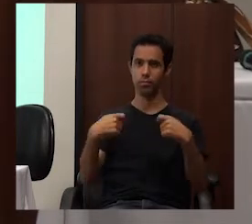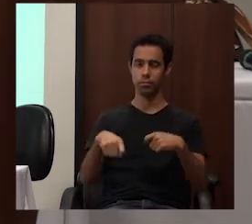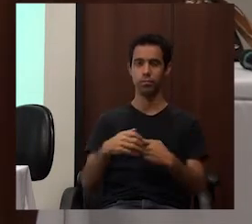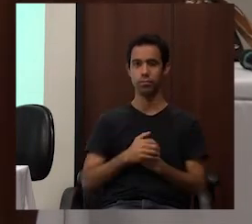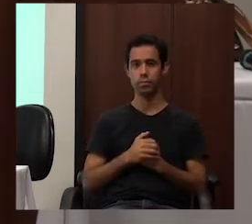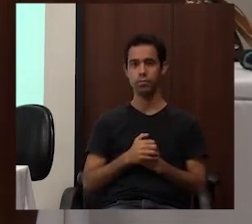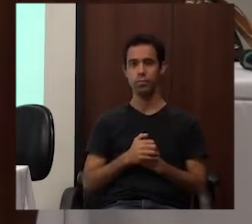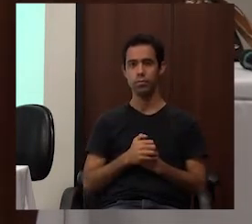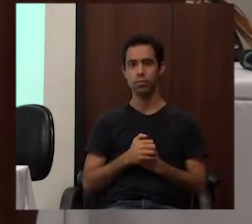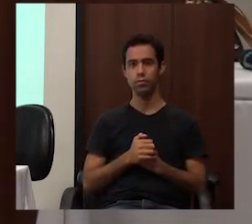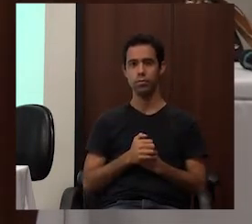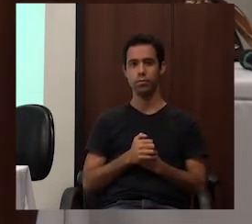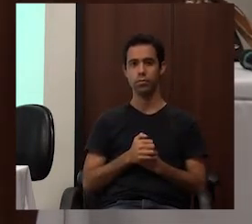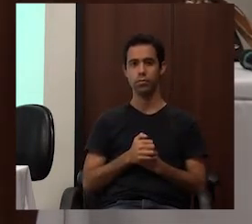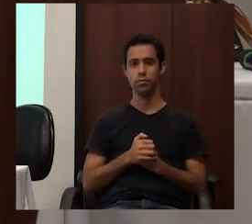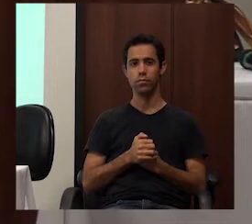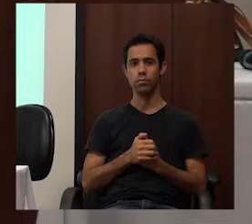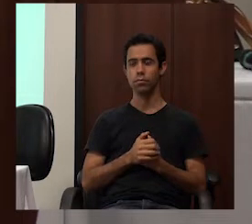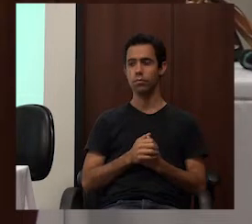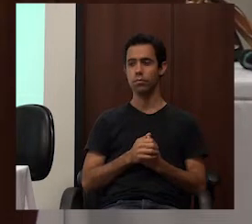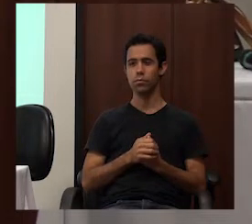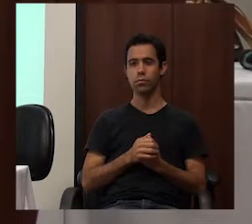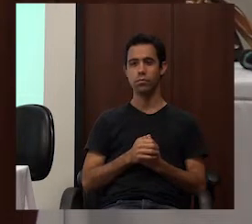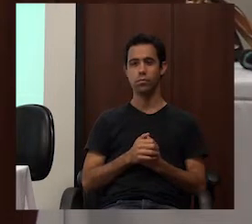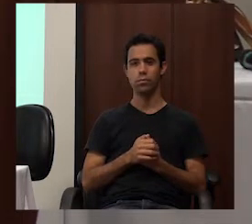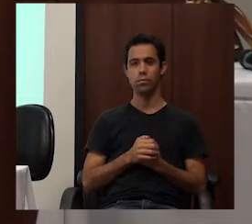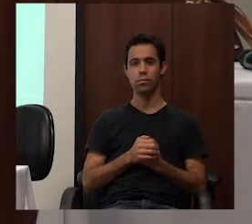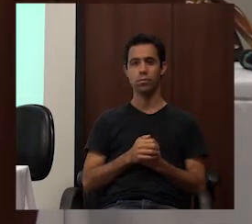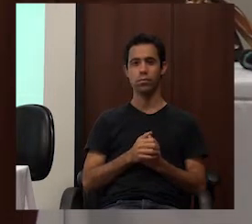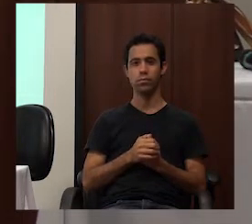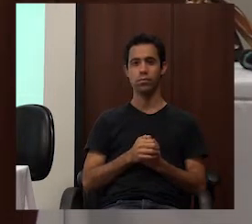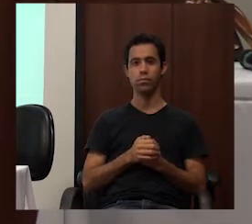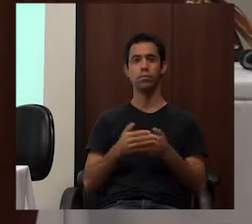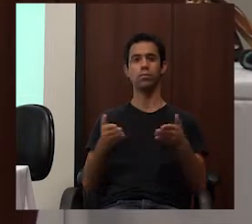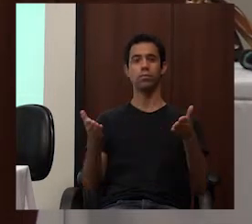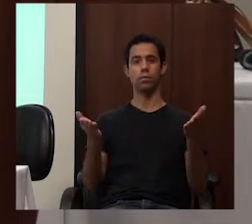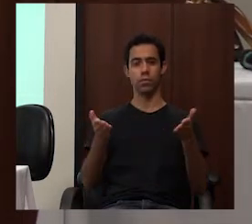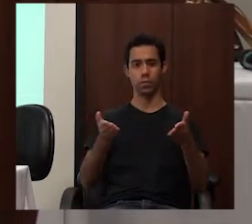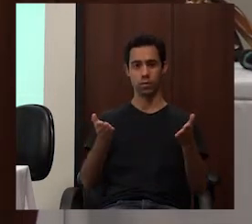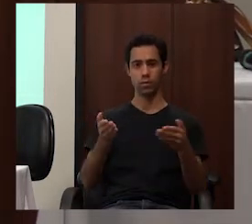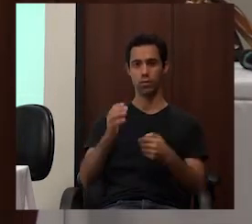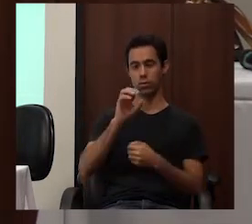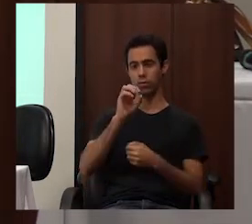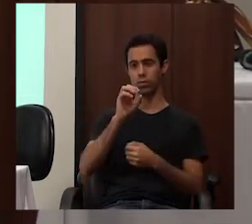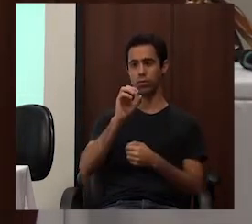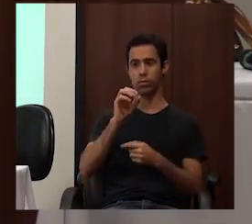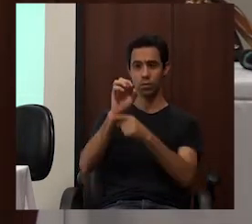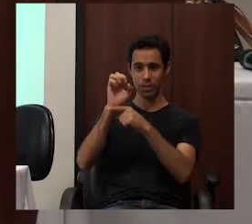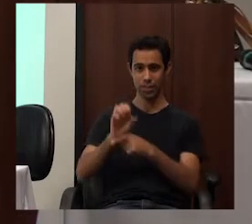Bom, agora, o que a gente faz quando o Estado é omisso, né? Porque